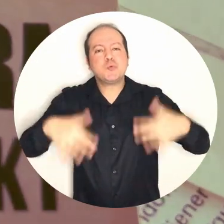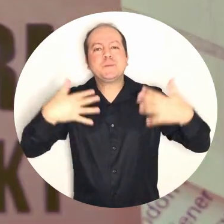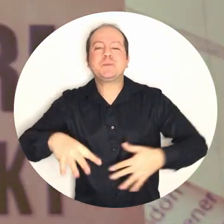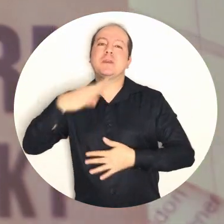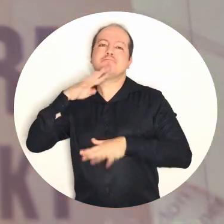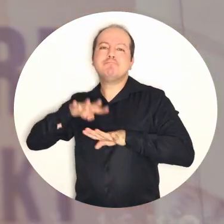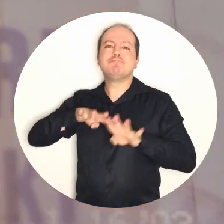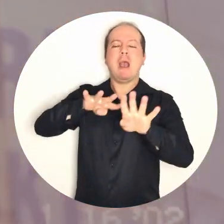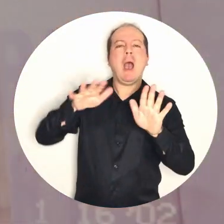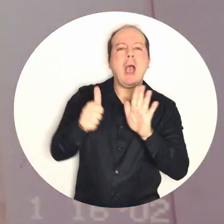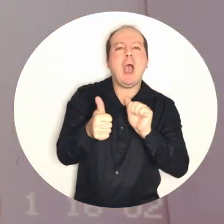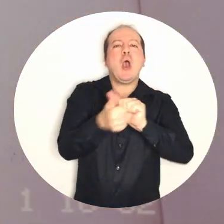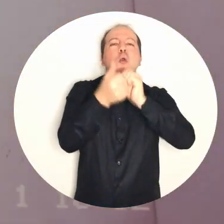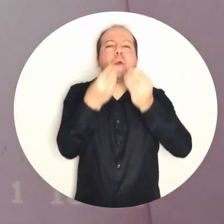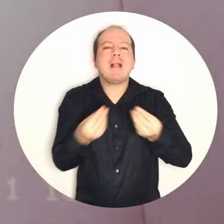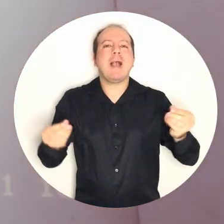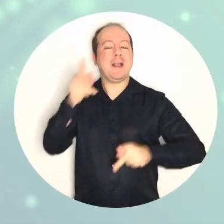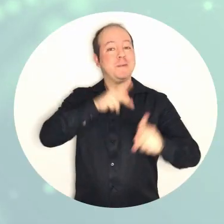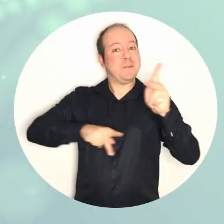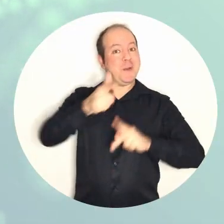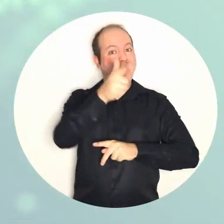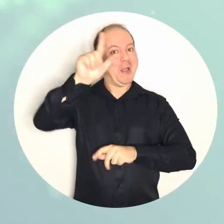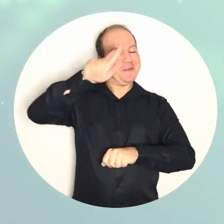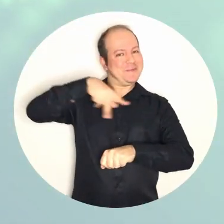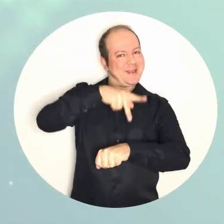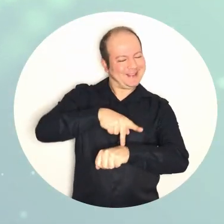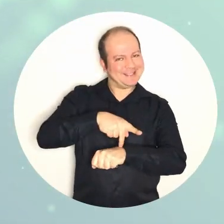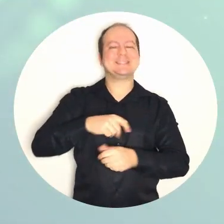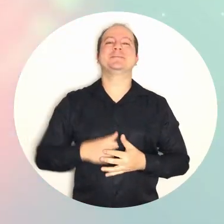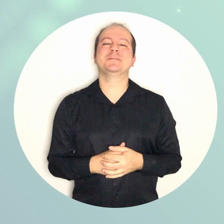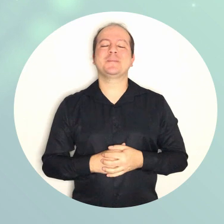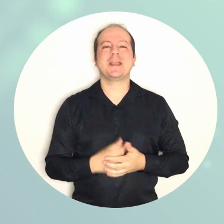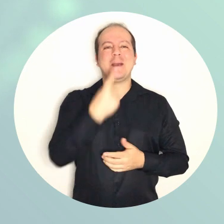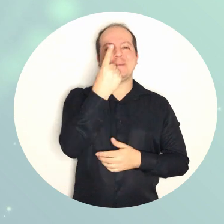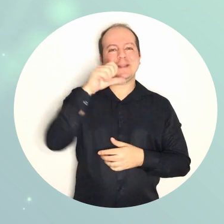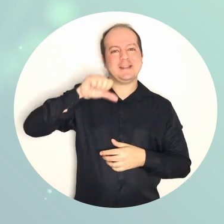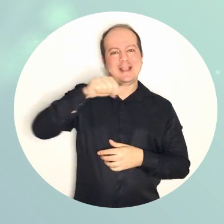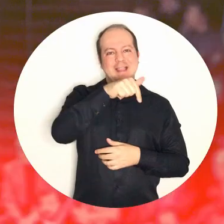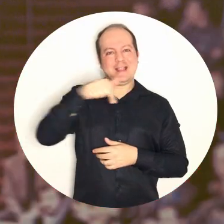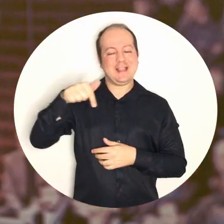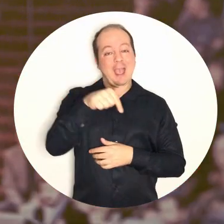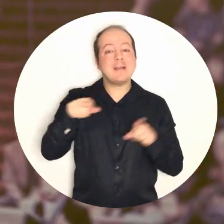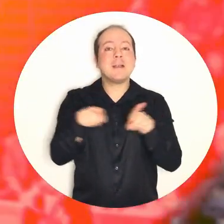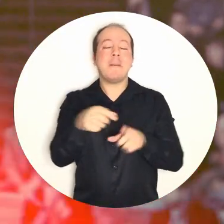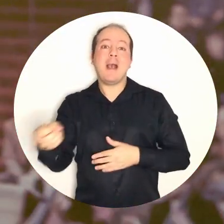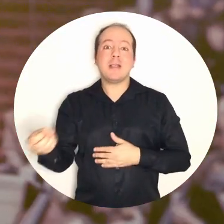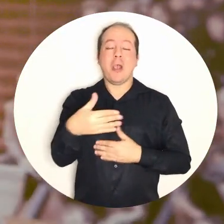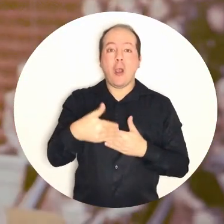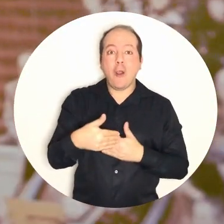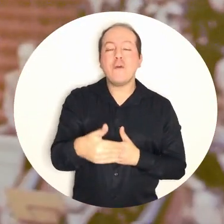sua qualidade pelo público estrangeiro. Em 1977, uma nova